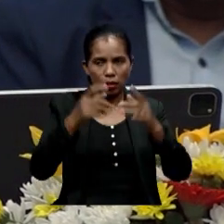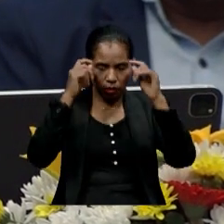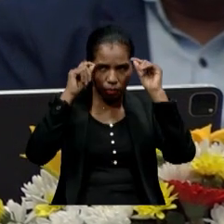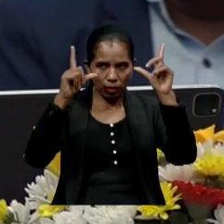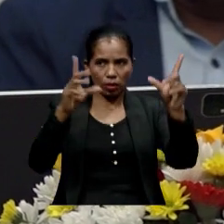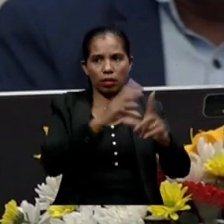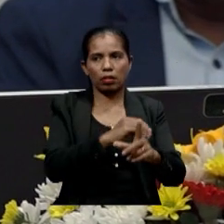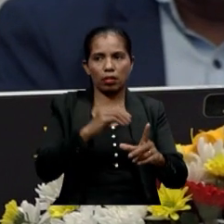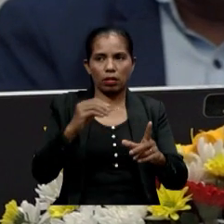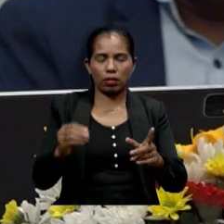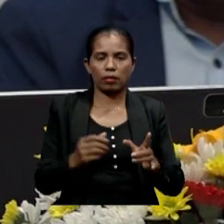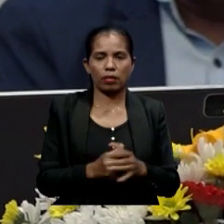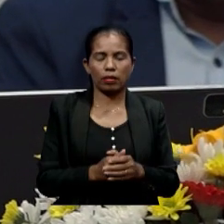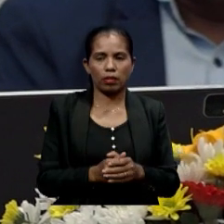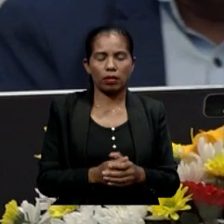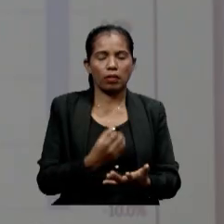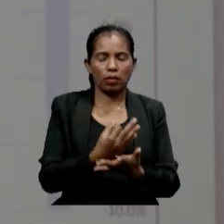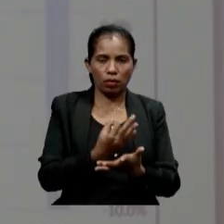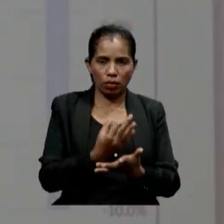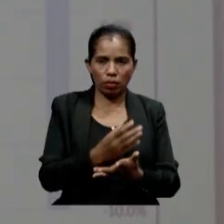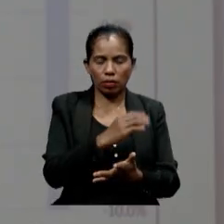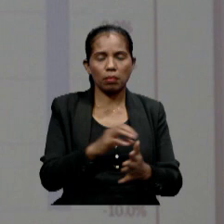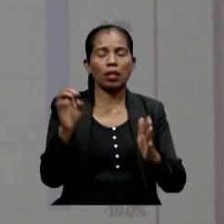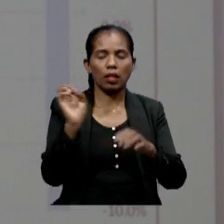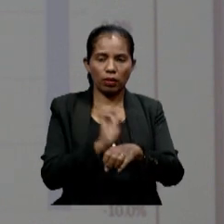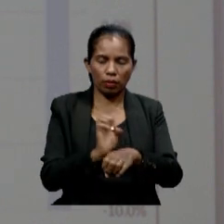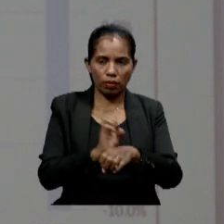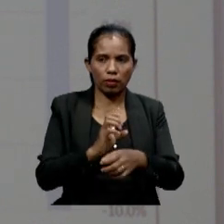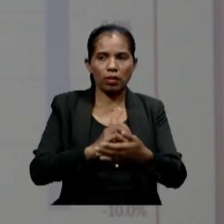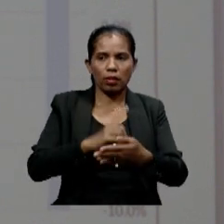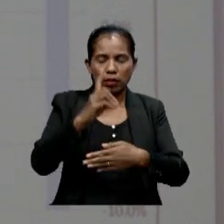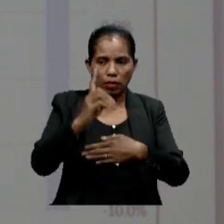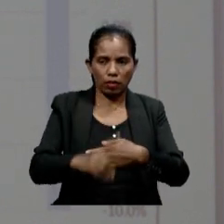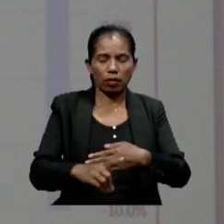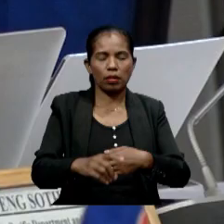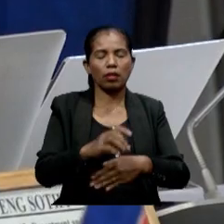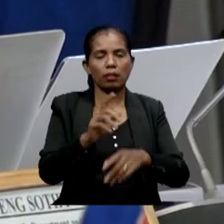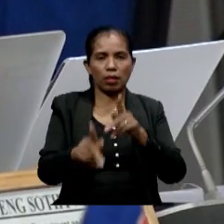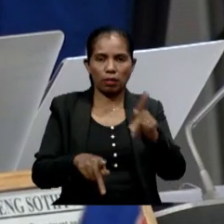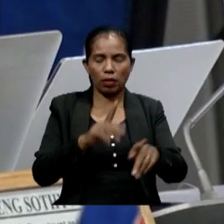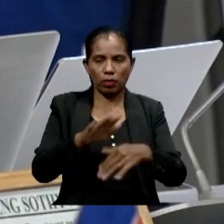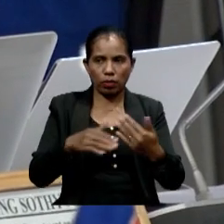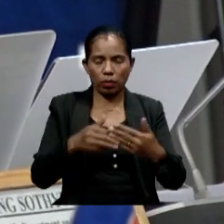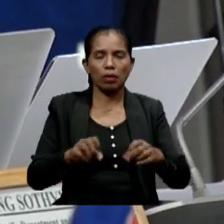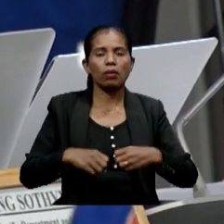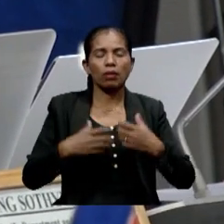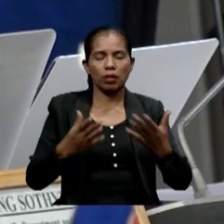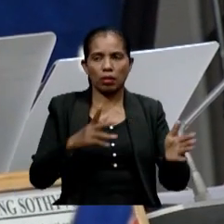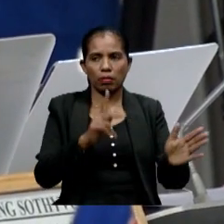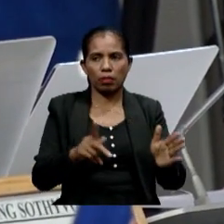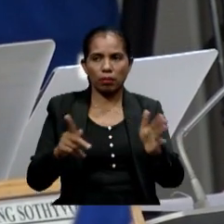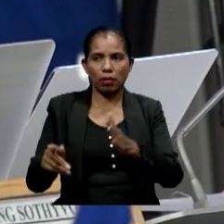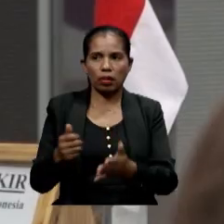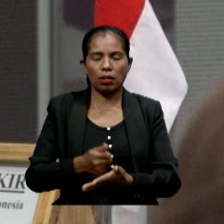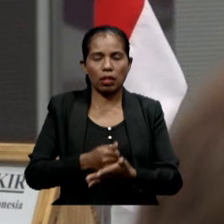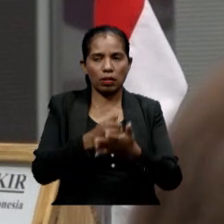para a próxima década, onde a sustentabilidade da economia, no desenvolvimento, necessidade social cidadã união, o plano onde sustenta